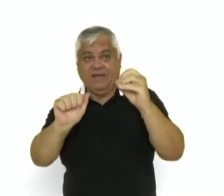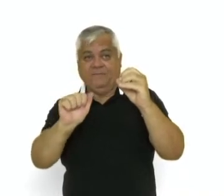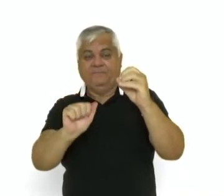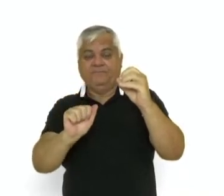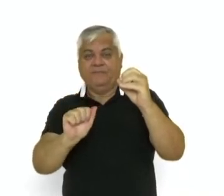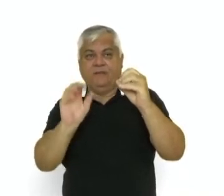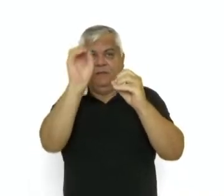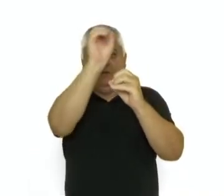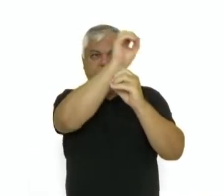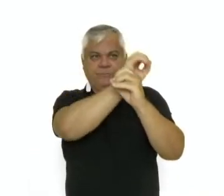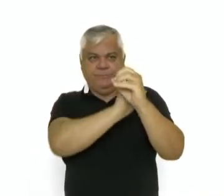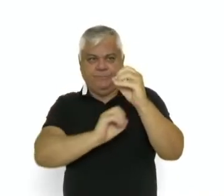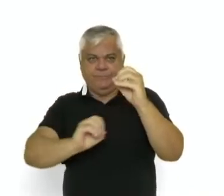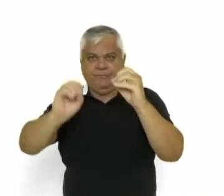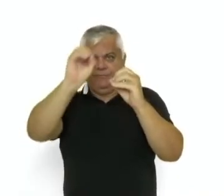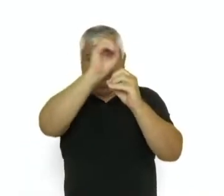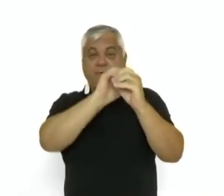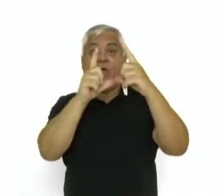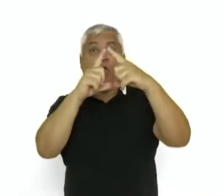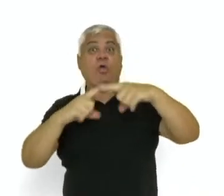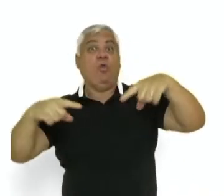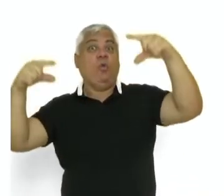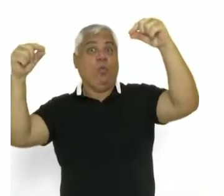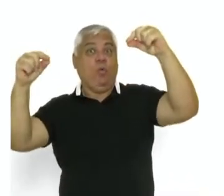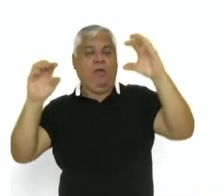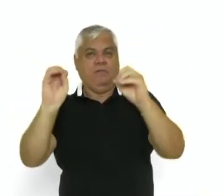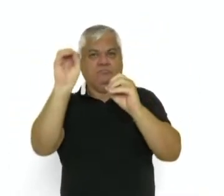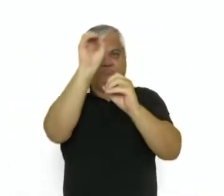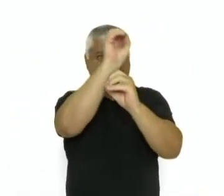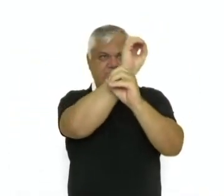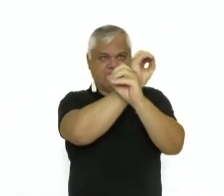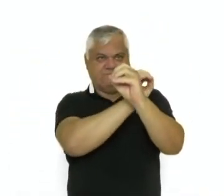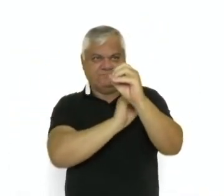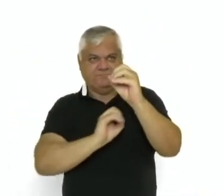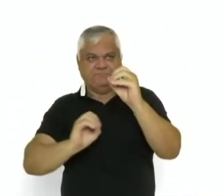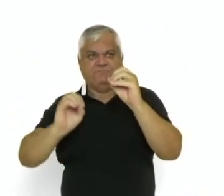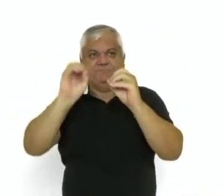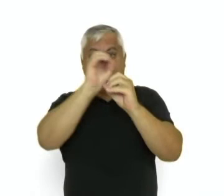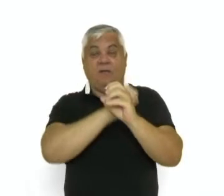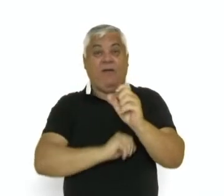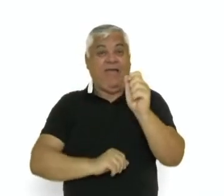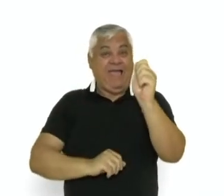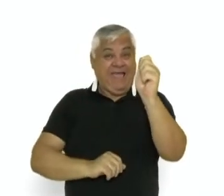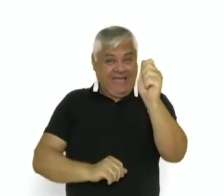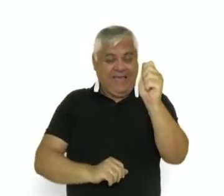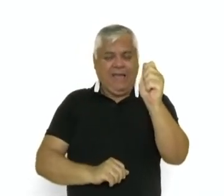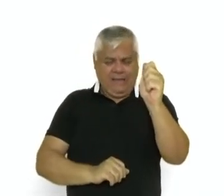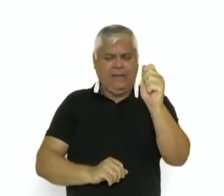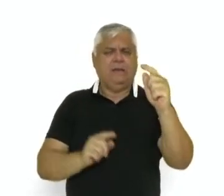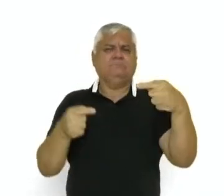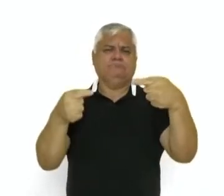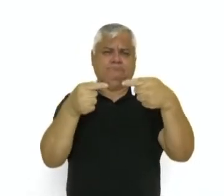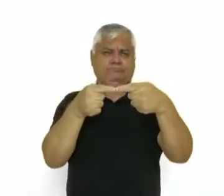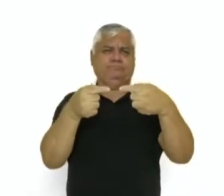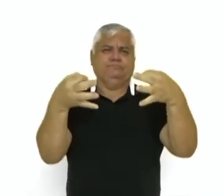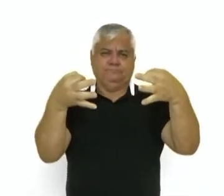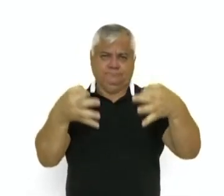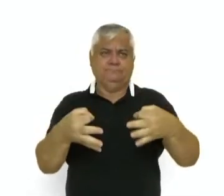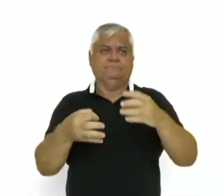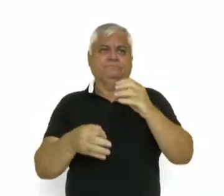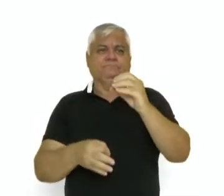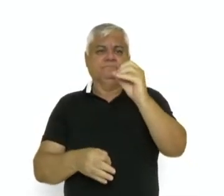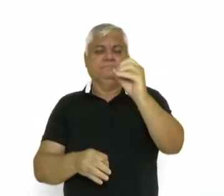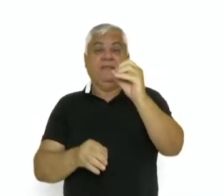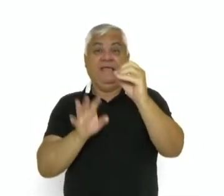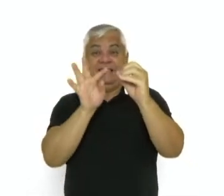a Lua. Em A, o movimento de rotação e translação coincidem, enquanto que fazendo com que